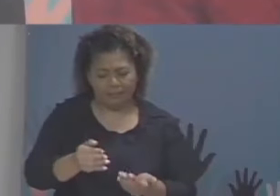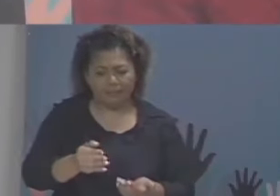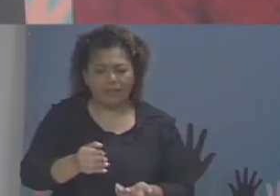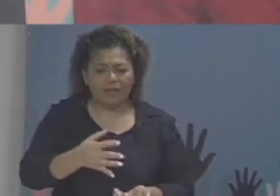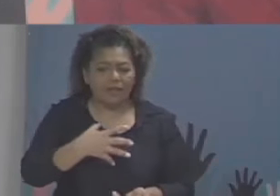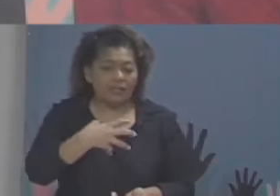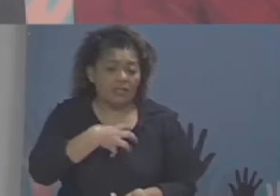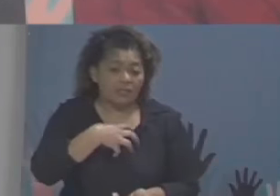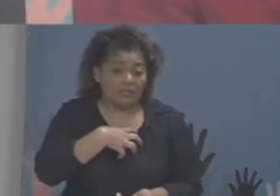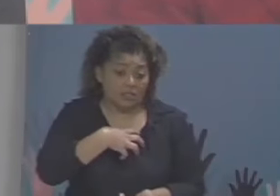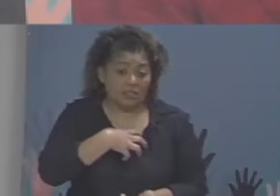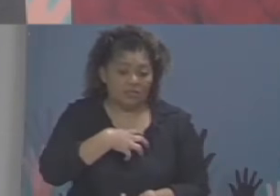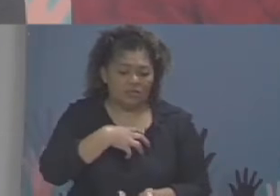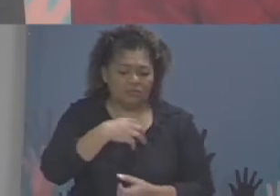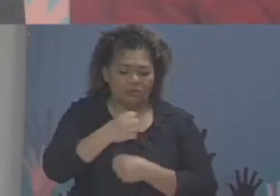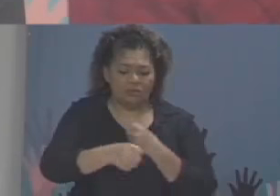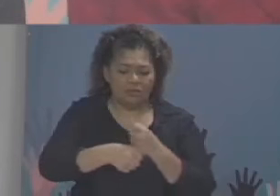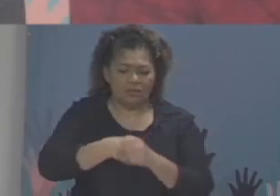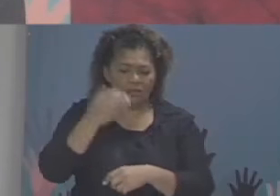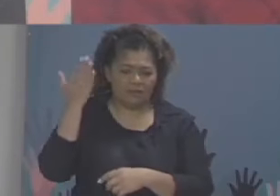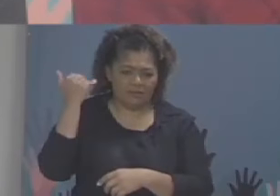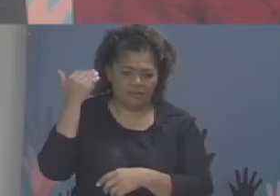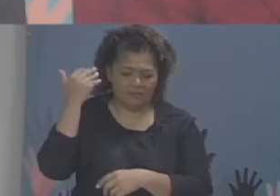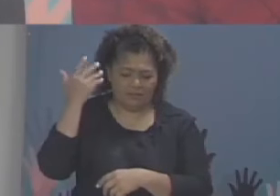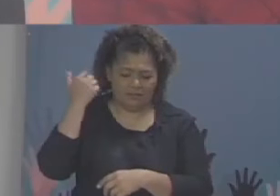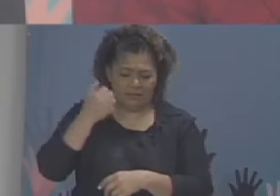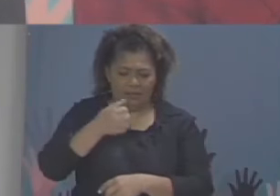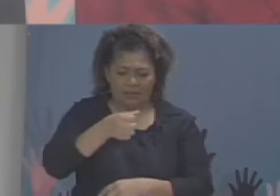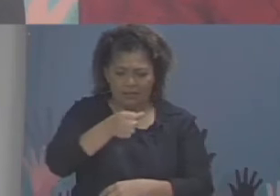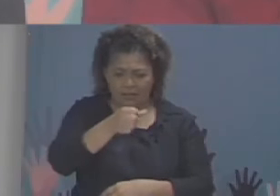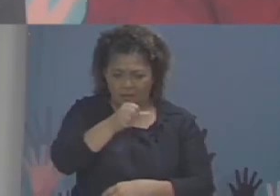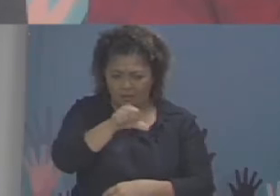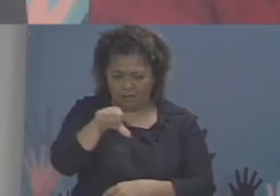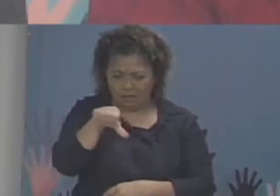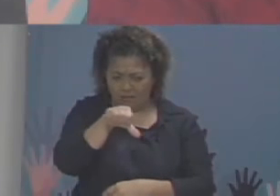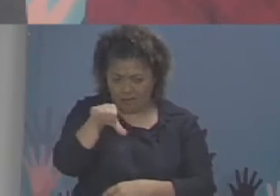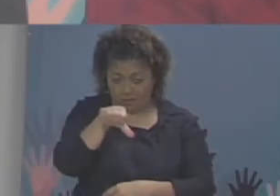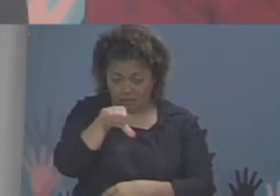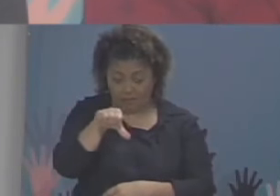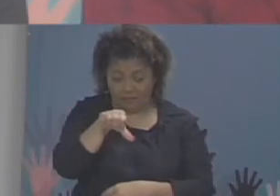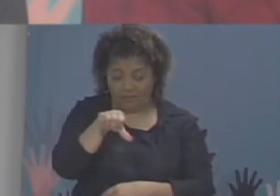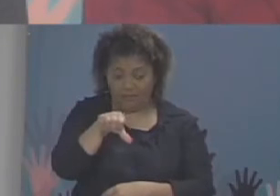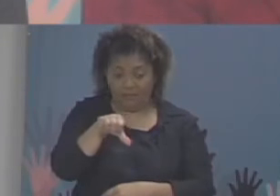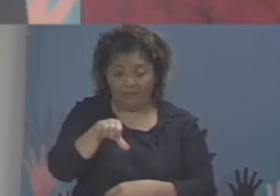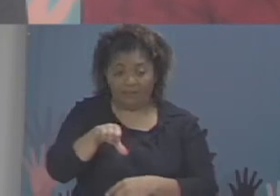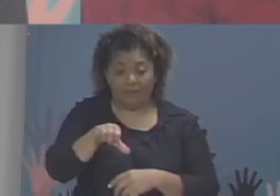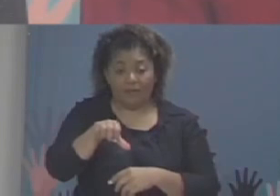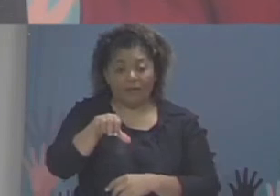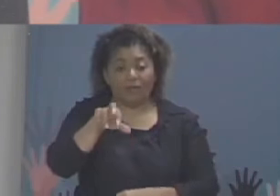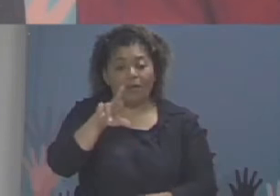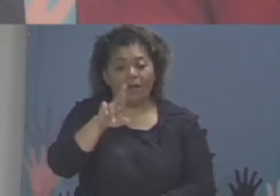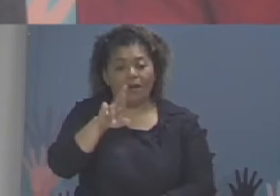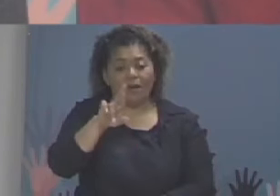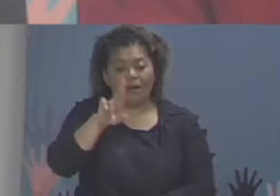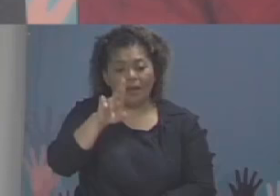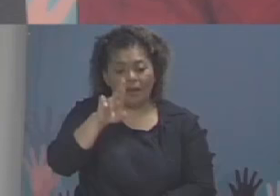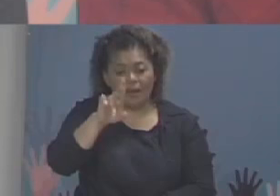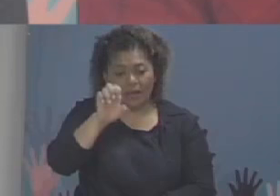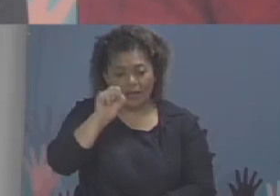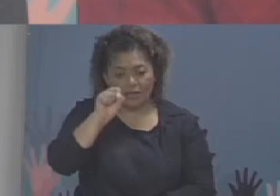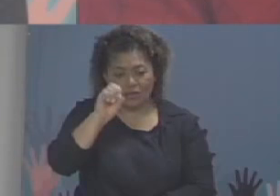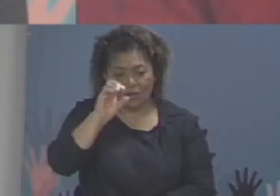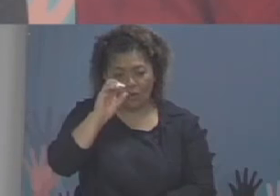em 1999, na gestão do cuidado da profissão, a Resolução 01, que diz respeito e